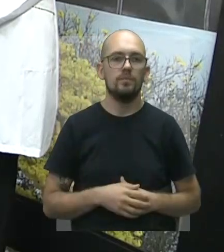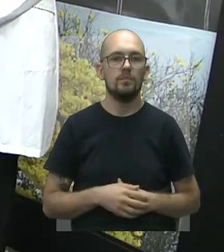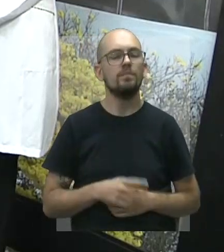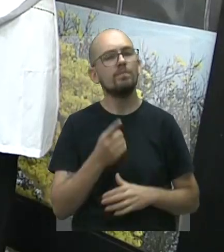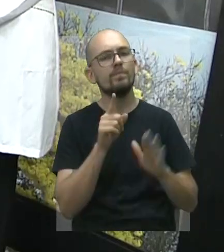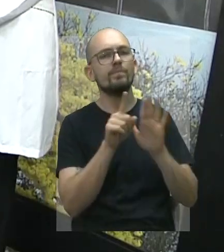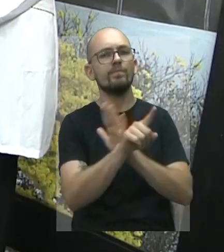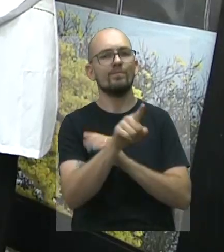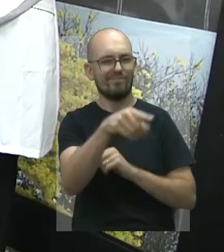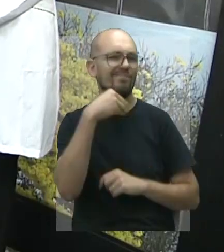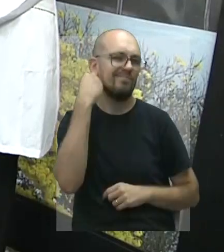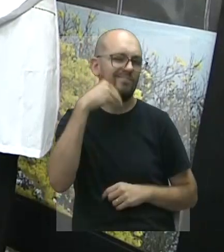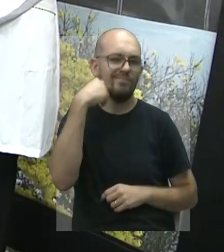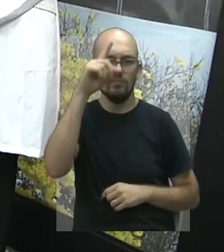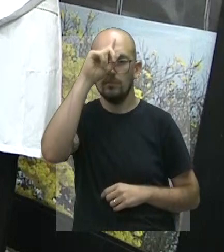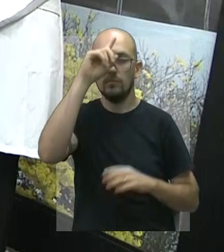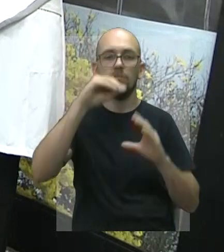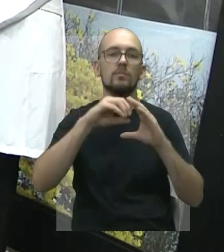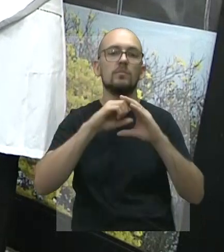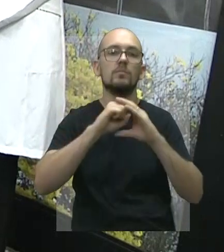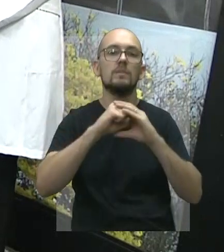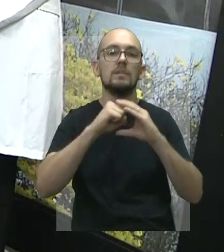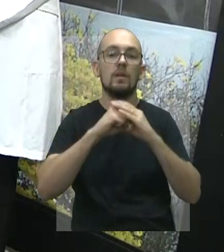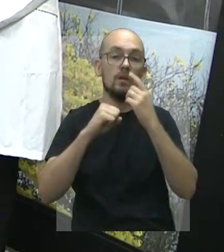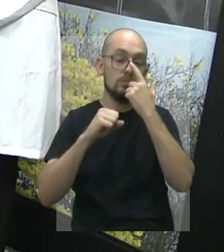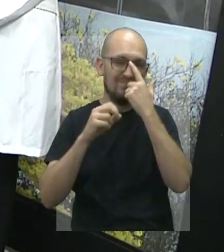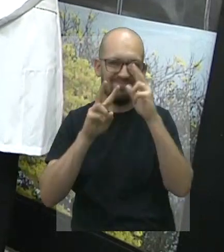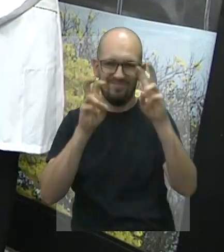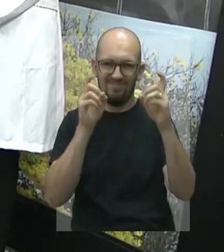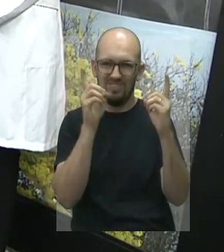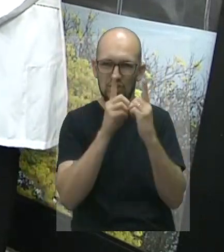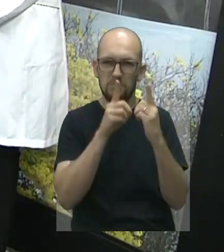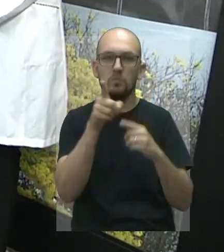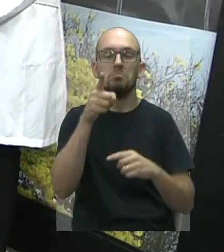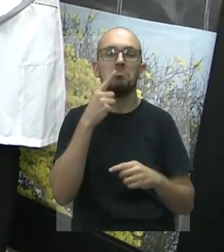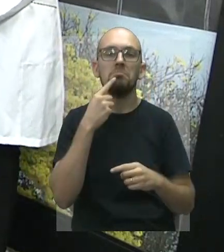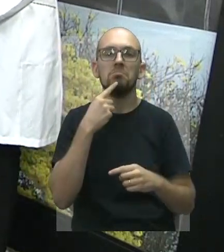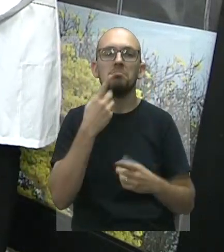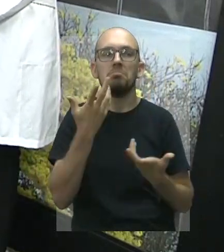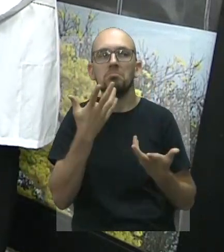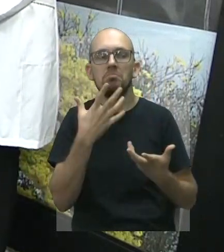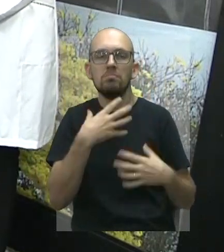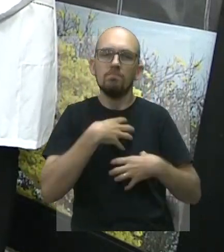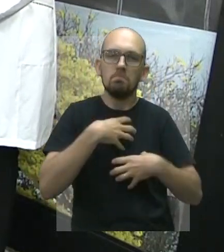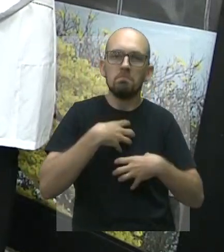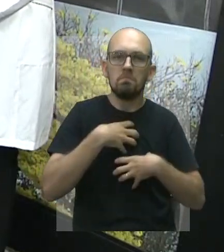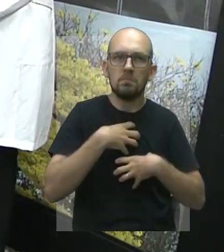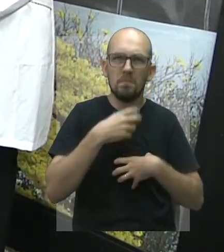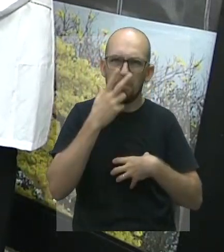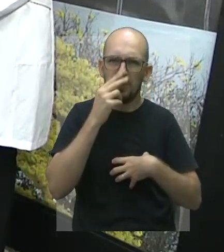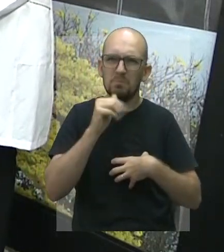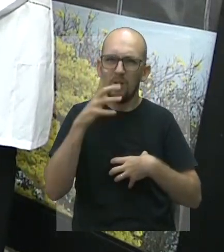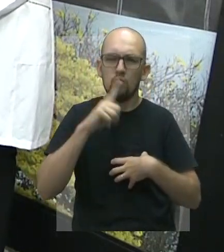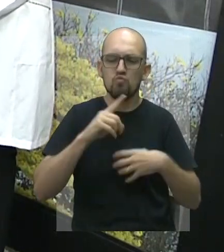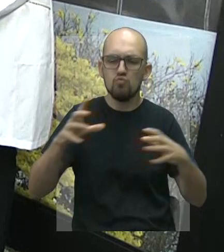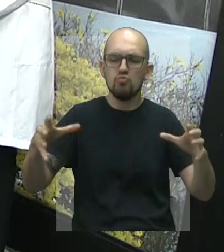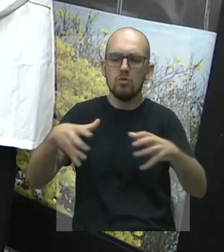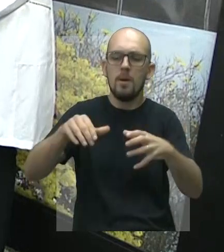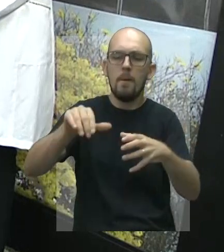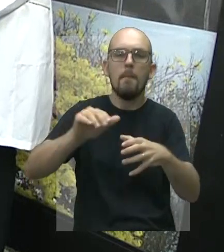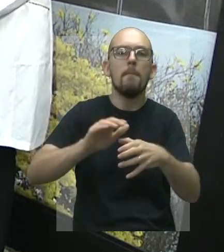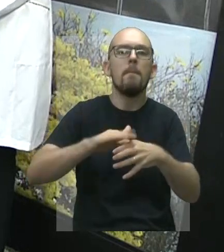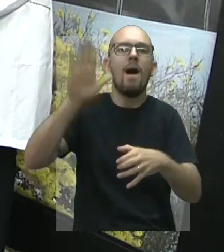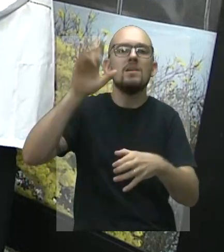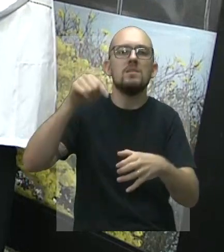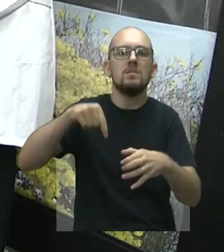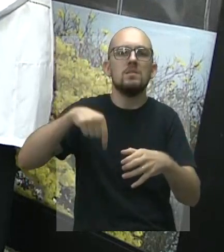de Jaú, por exemplo, em relação aos atendimentos, o que a senhora tem sentido? Há um público mais propenso aqui